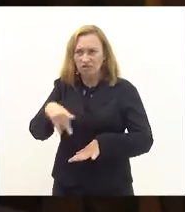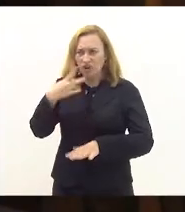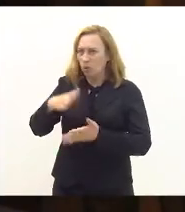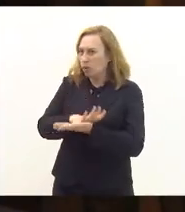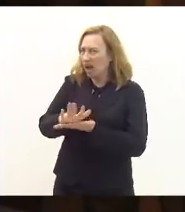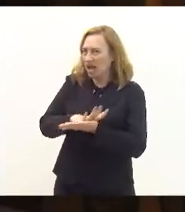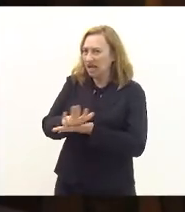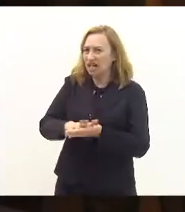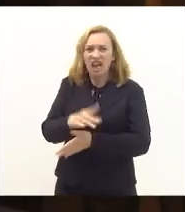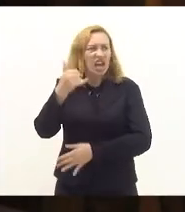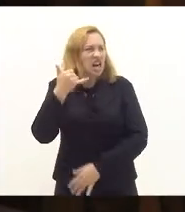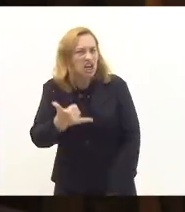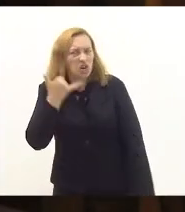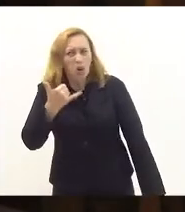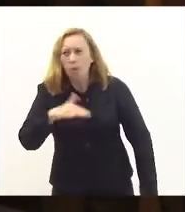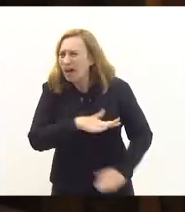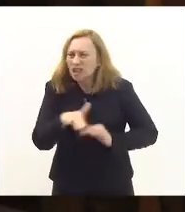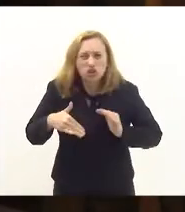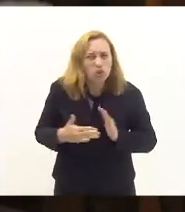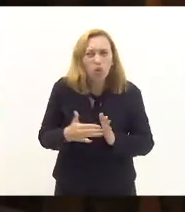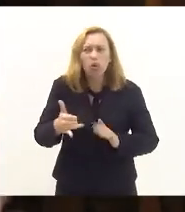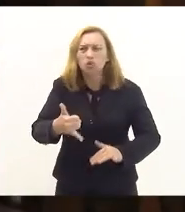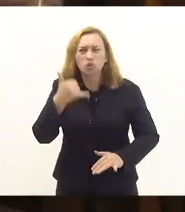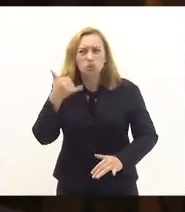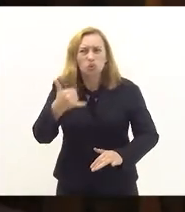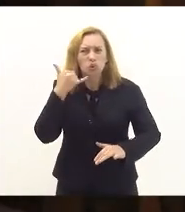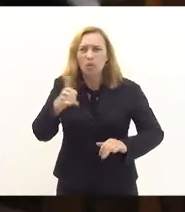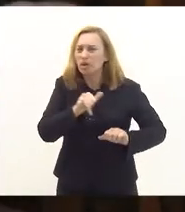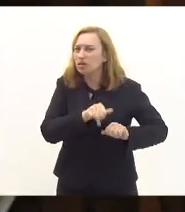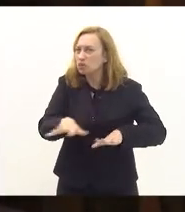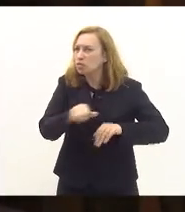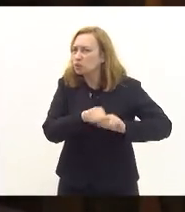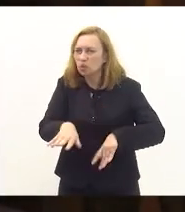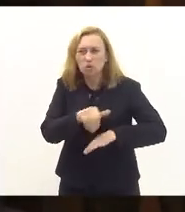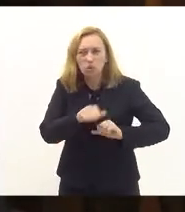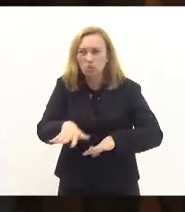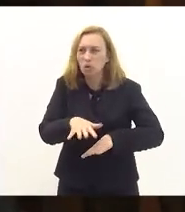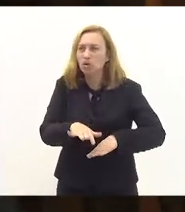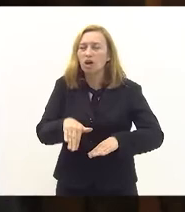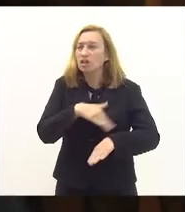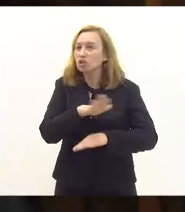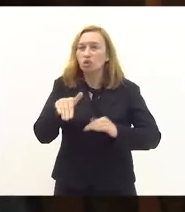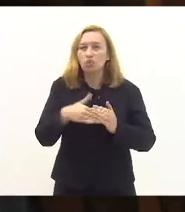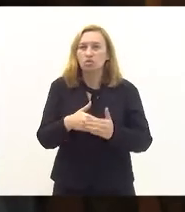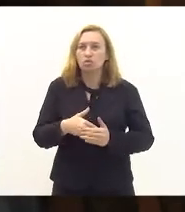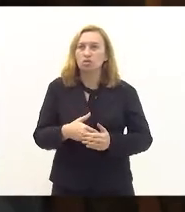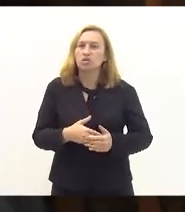para todos os generais, comandantes de brigada, comandante de divisão,